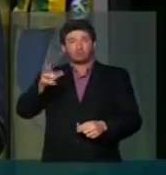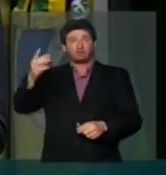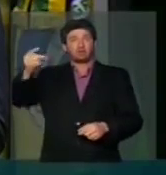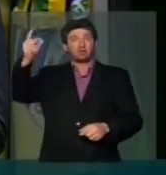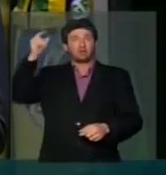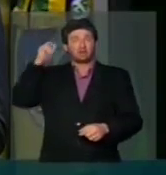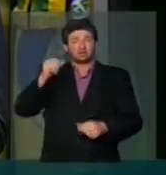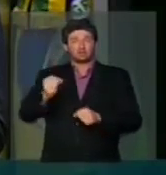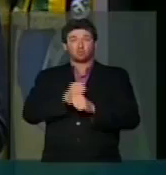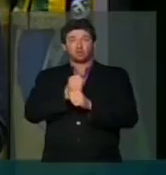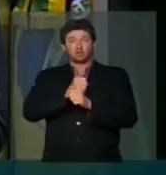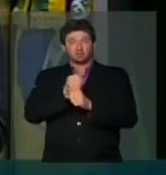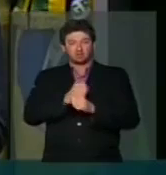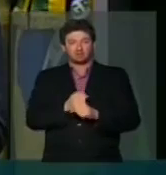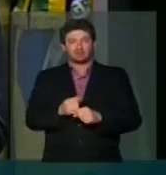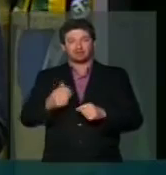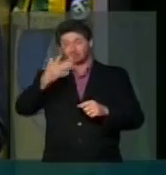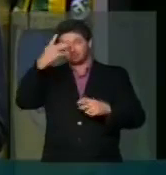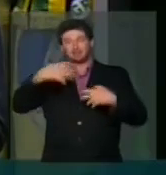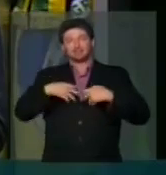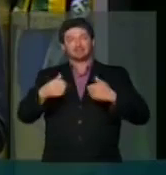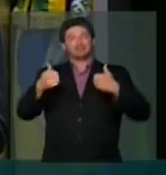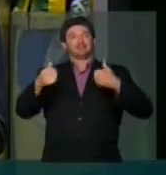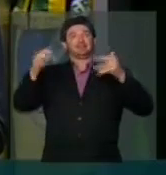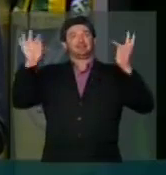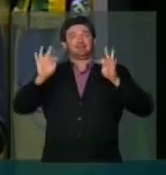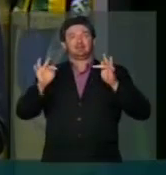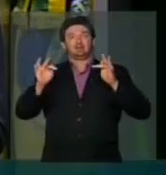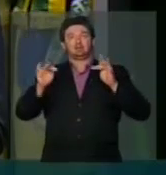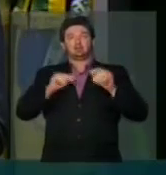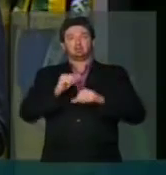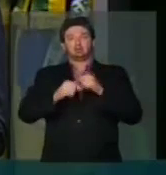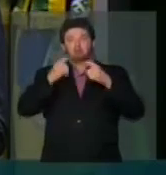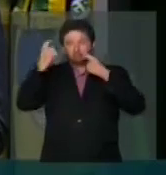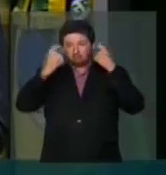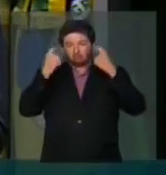décadas, transformaram o otimismo das pessoas em preocupação,